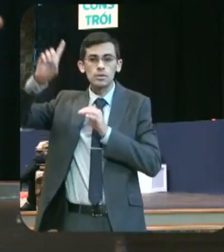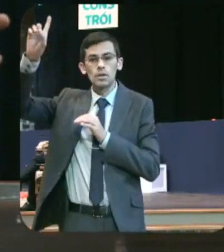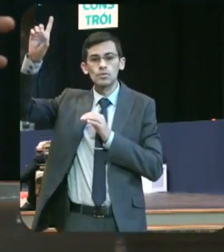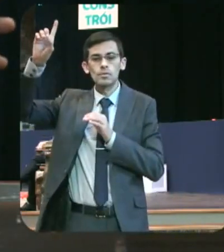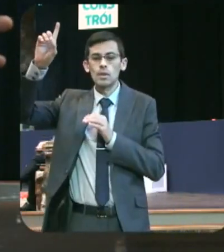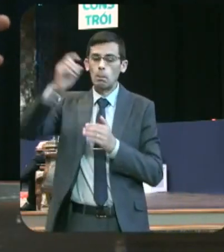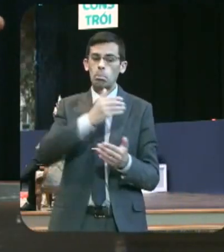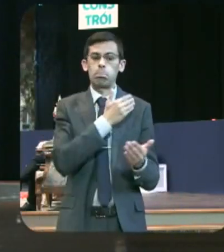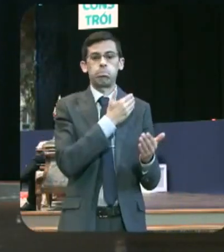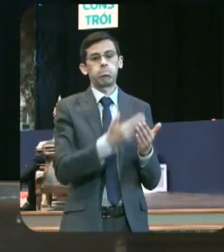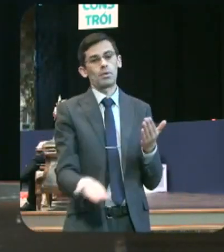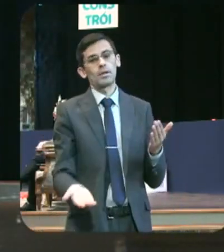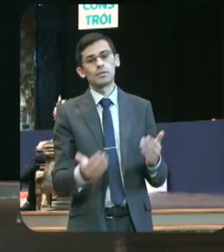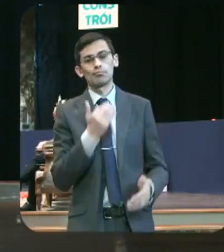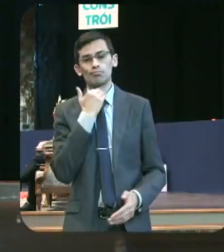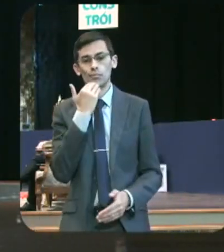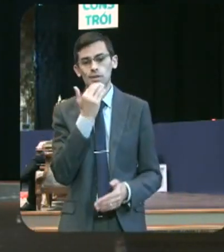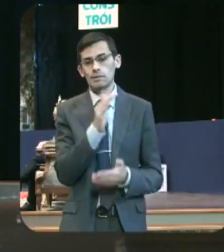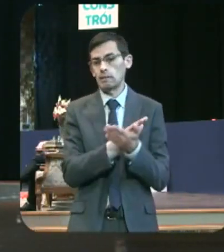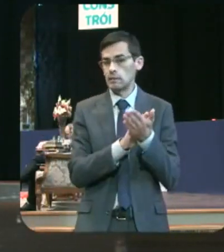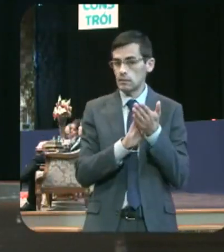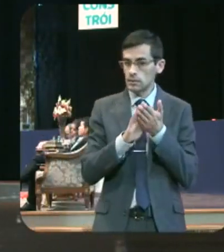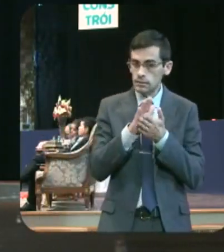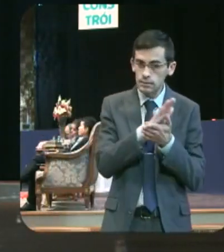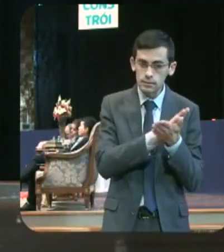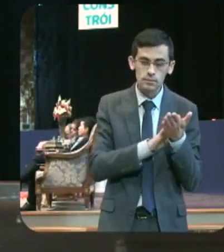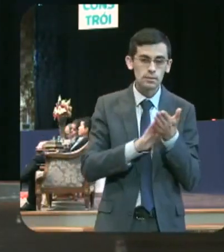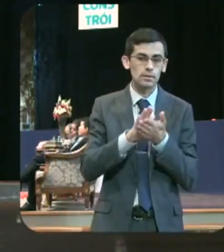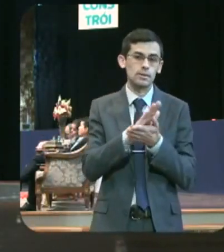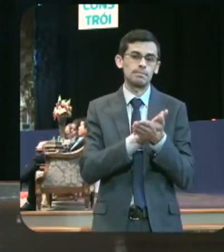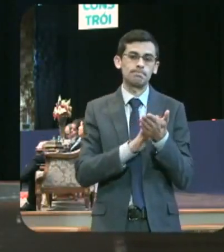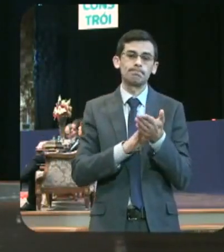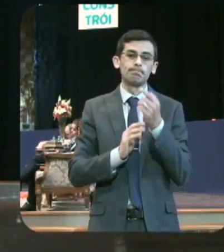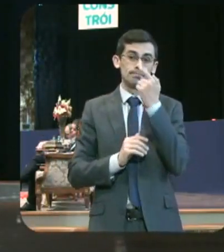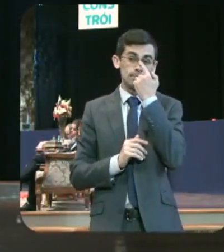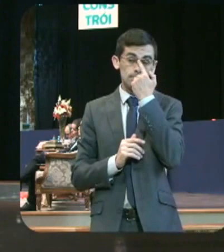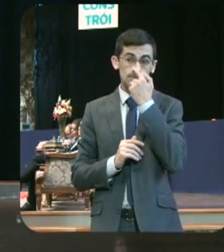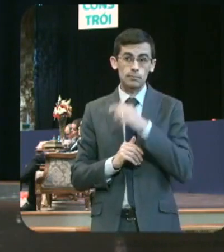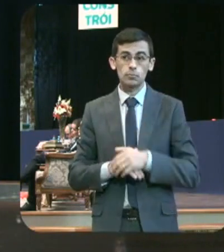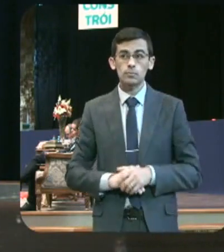se perde insignificado na nossa vida.